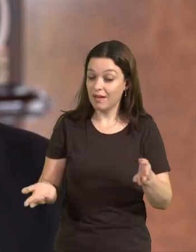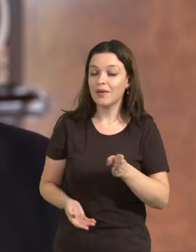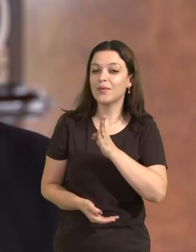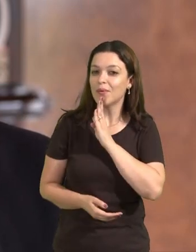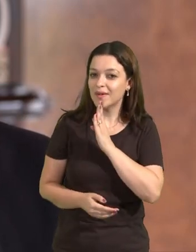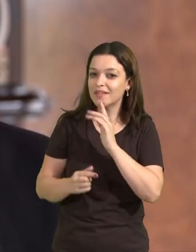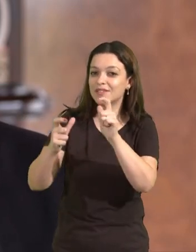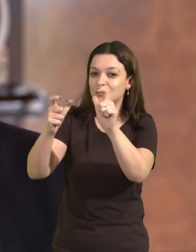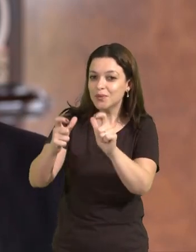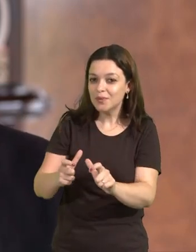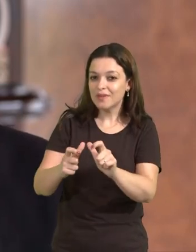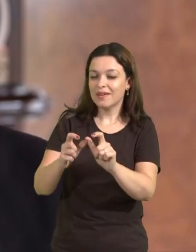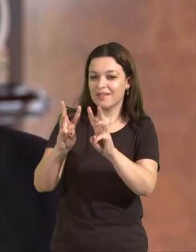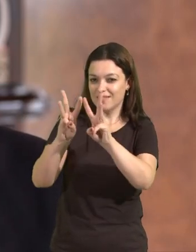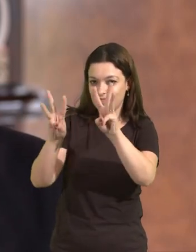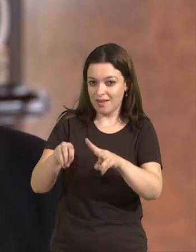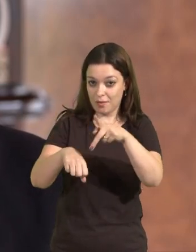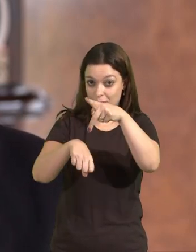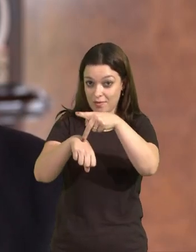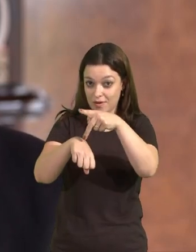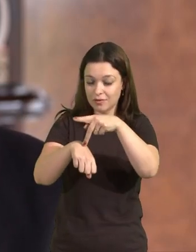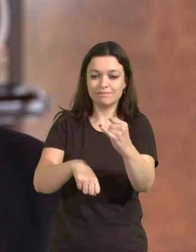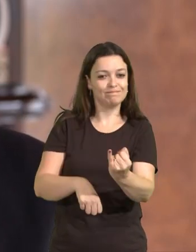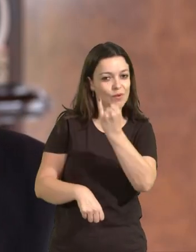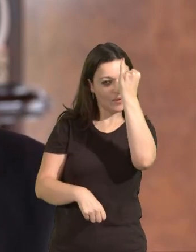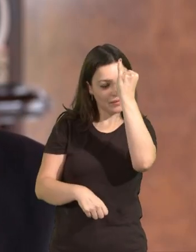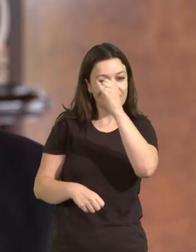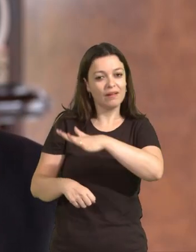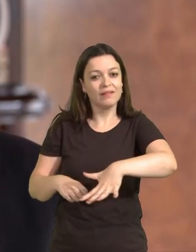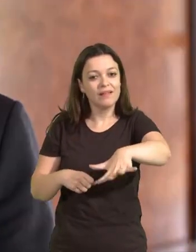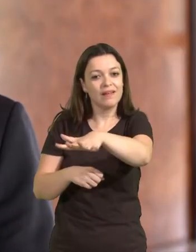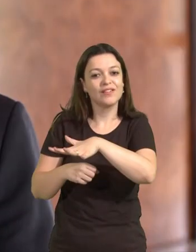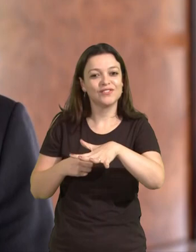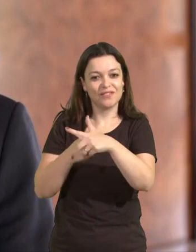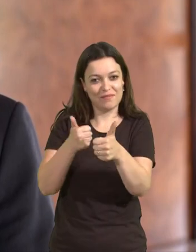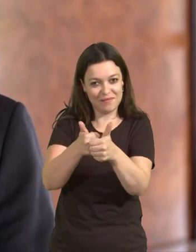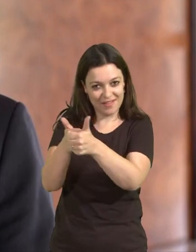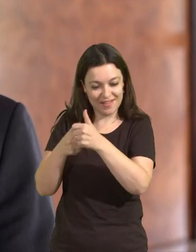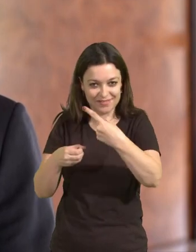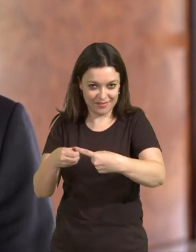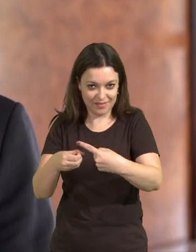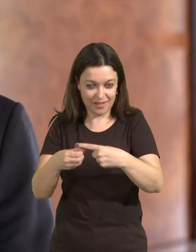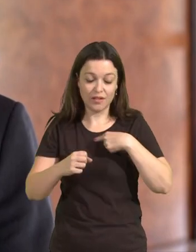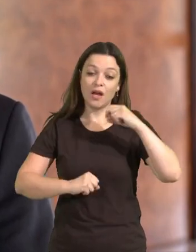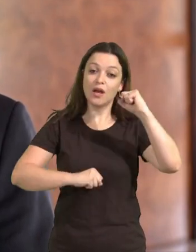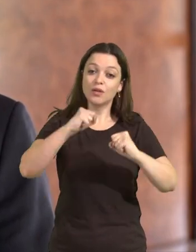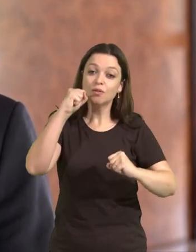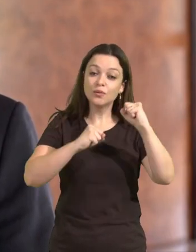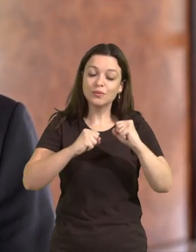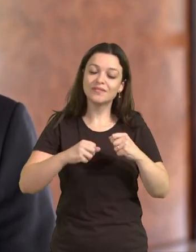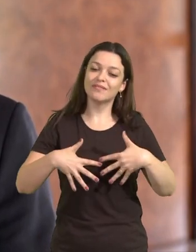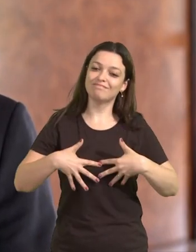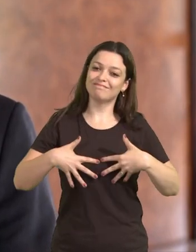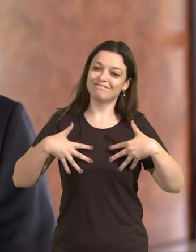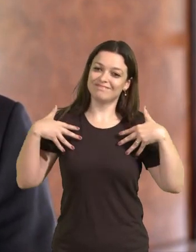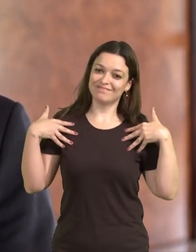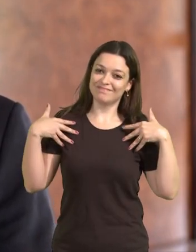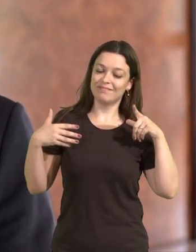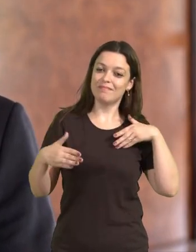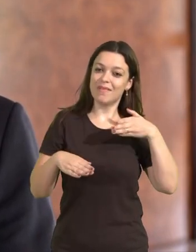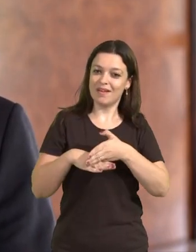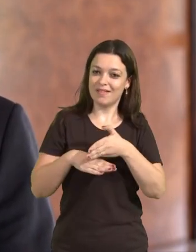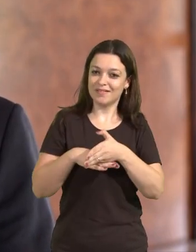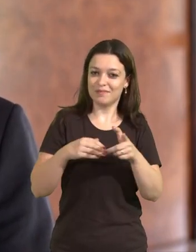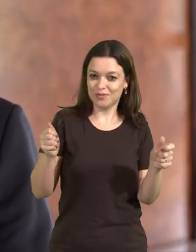o campus de Palotina e sei da importância que tem para a região oeste. A indústria fica orgulhosa